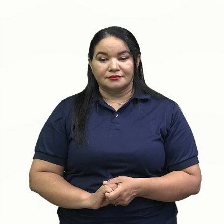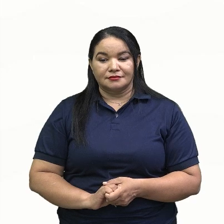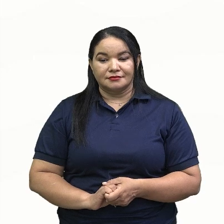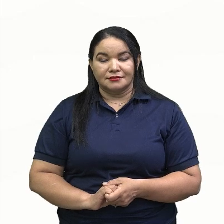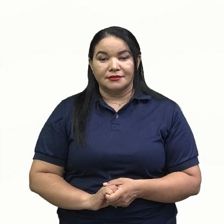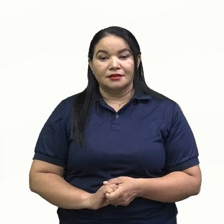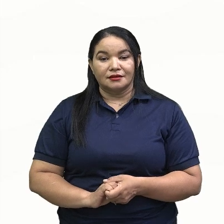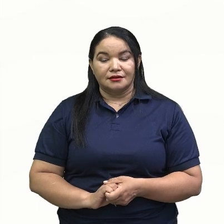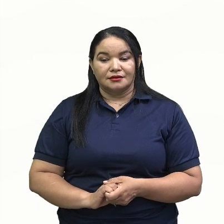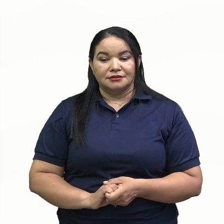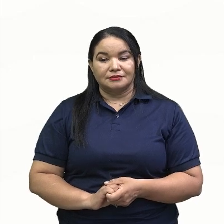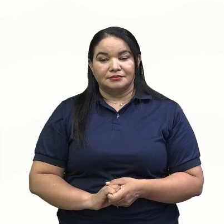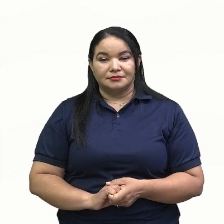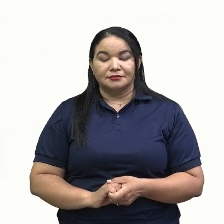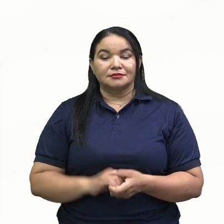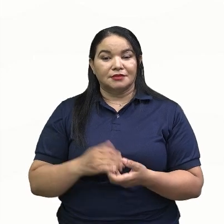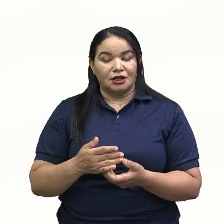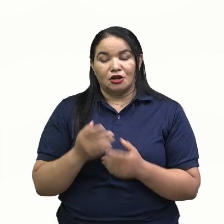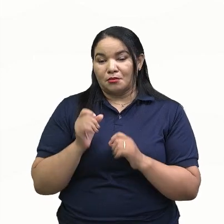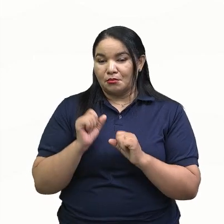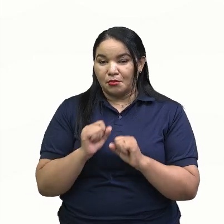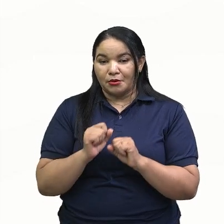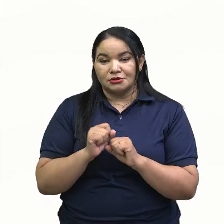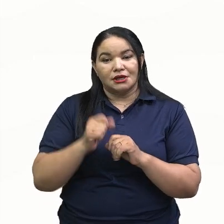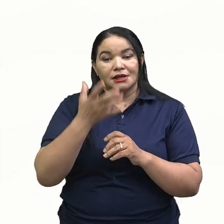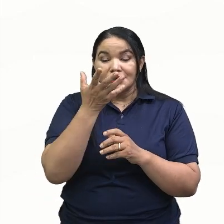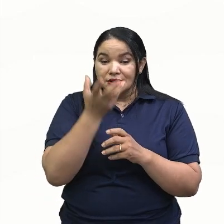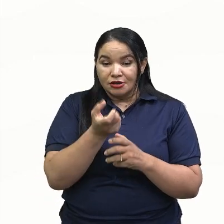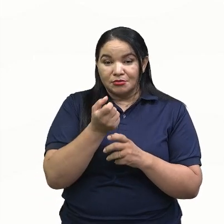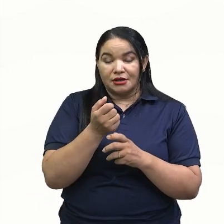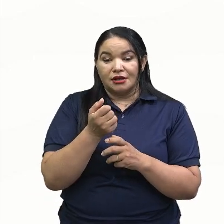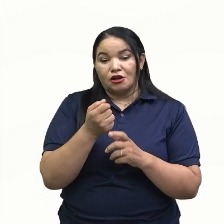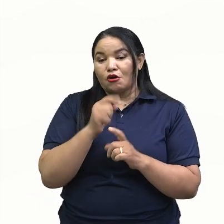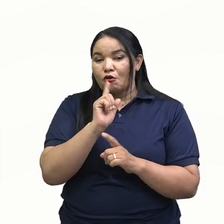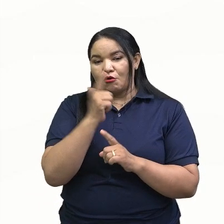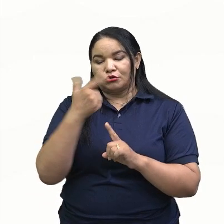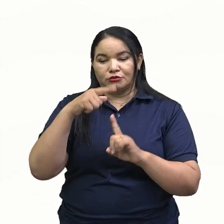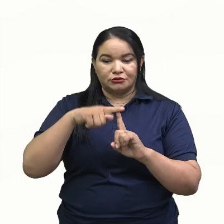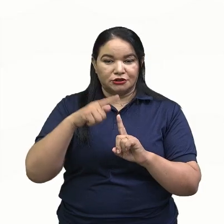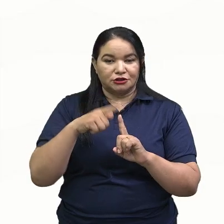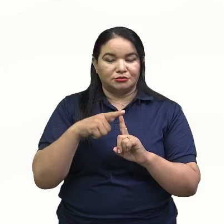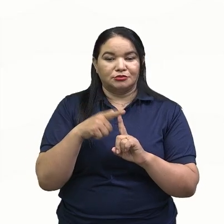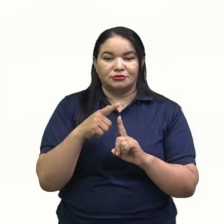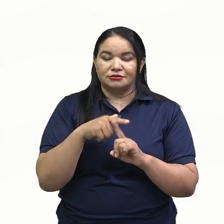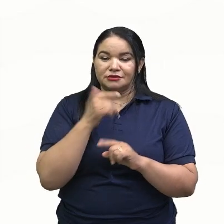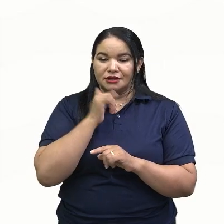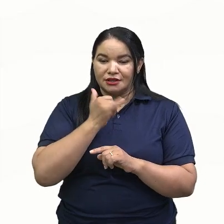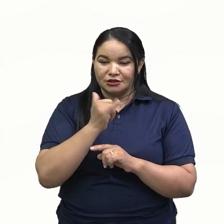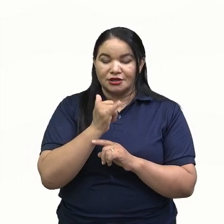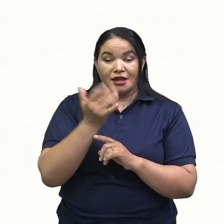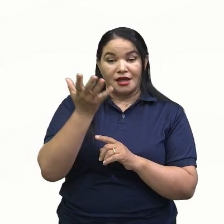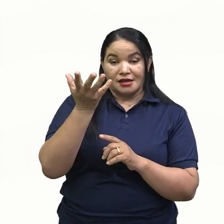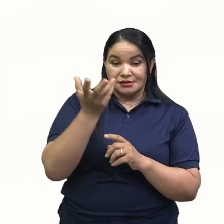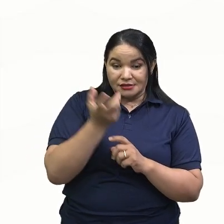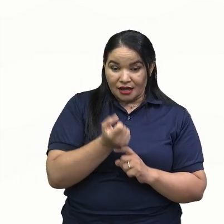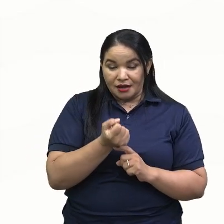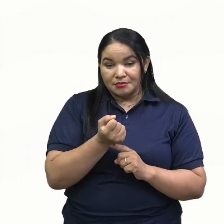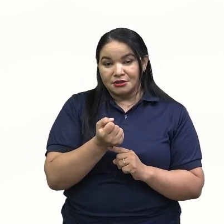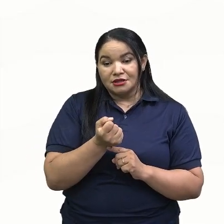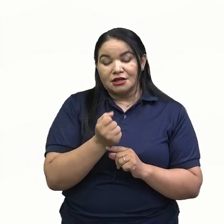não é a elétrica, que poderá ser a energia luminosa, a energia